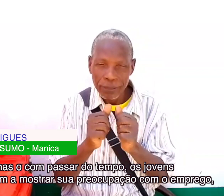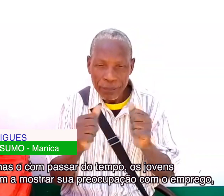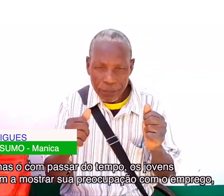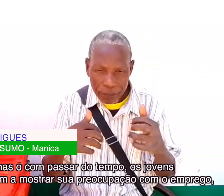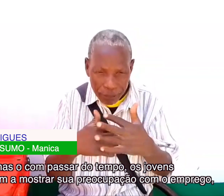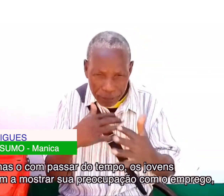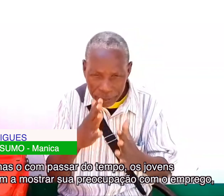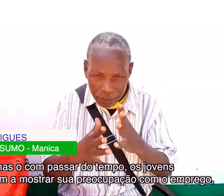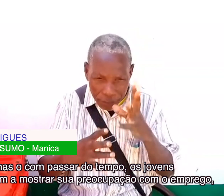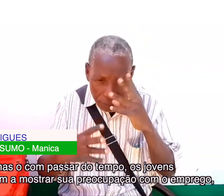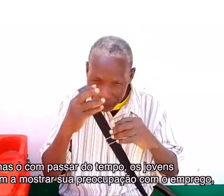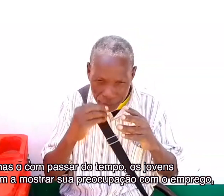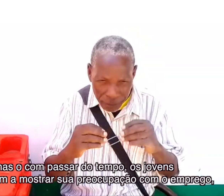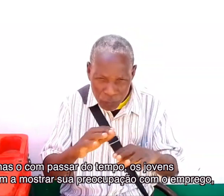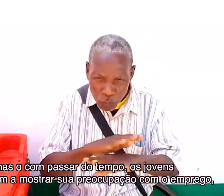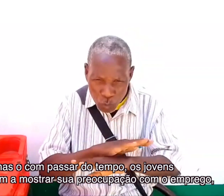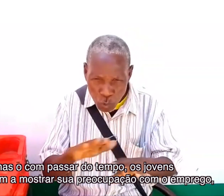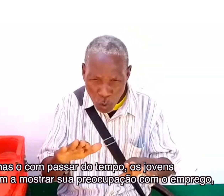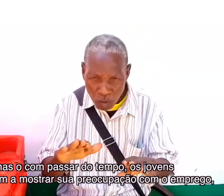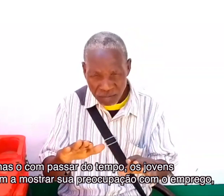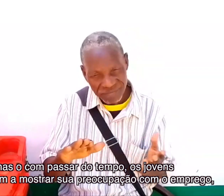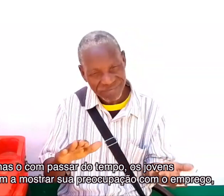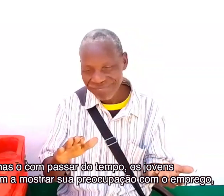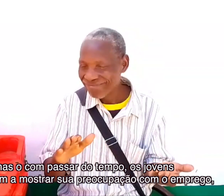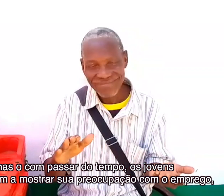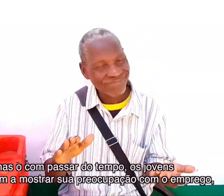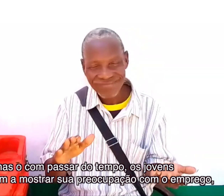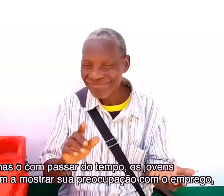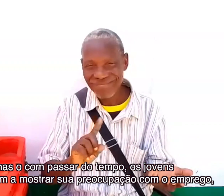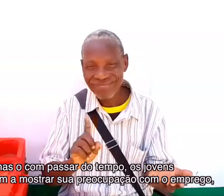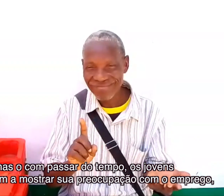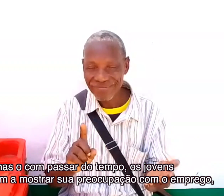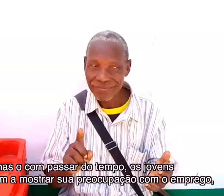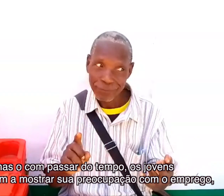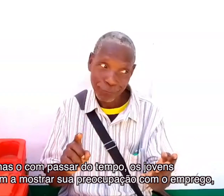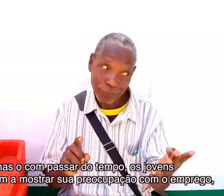jovens começaram a mostrar sua preocupação com o emprego,